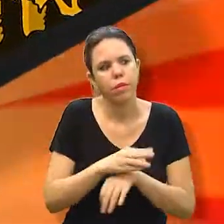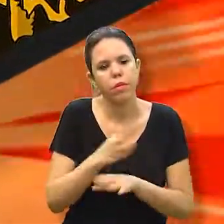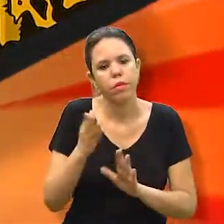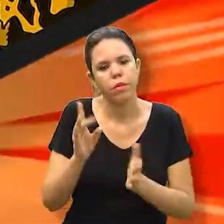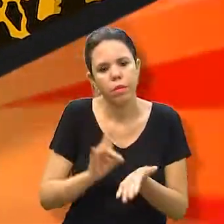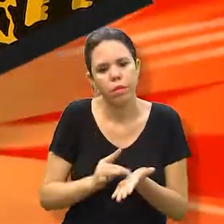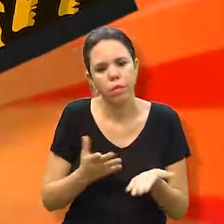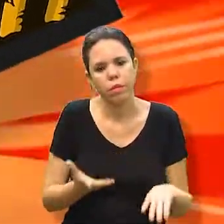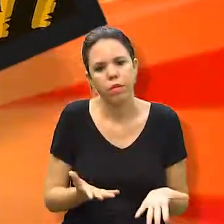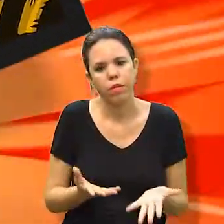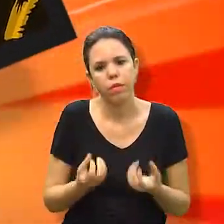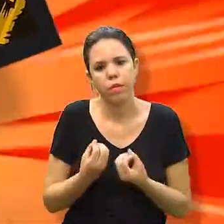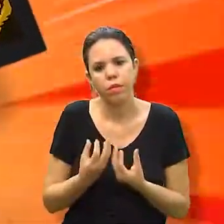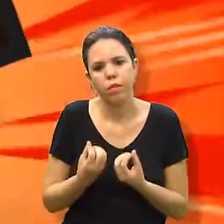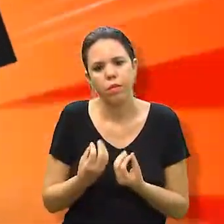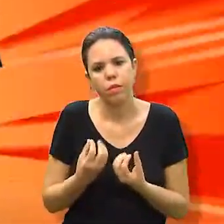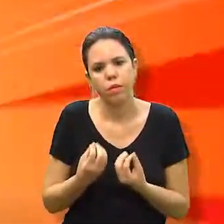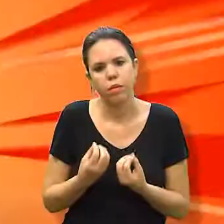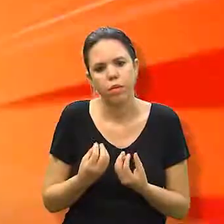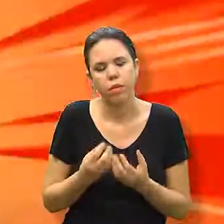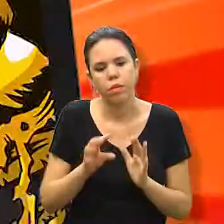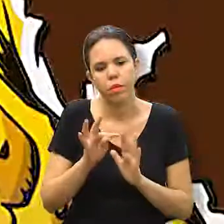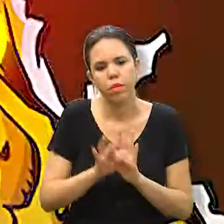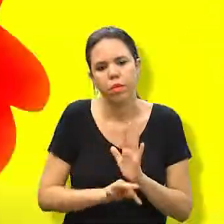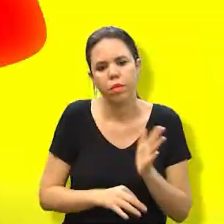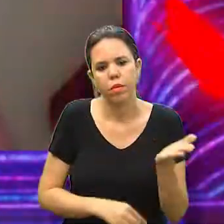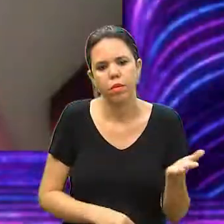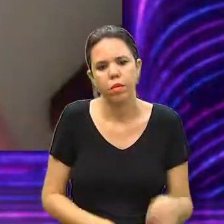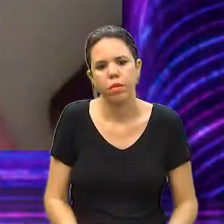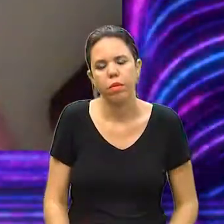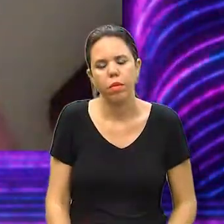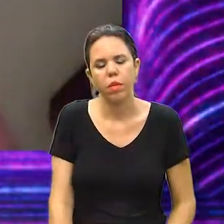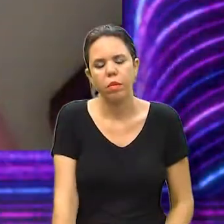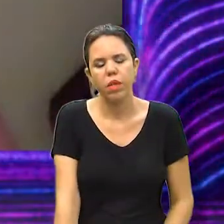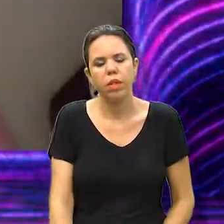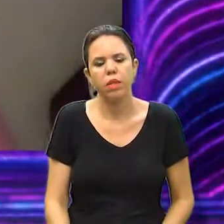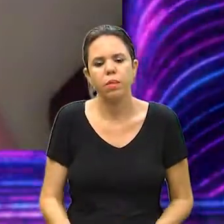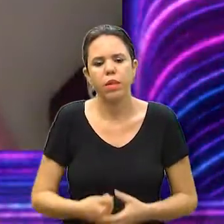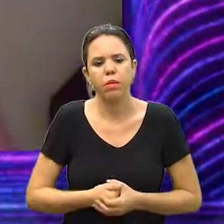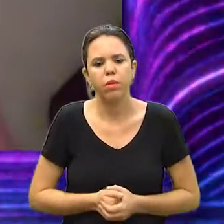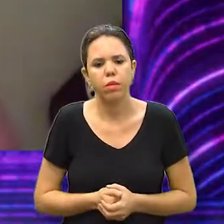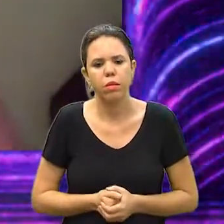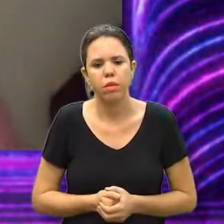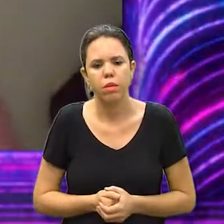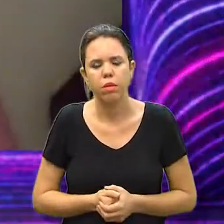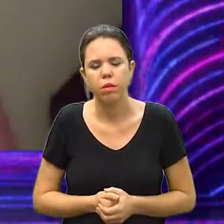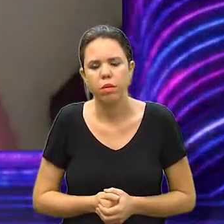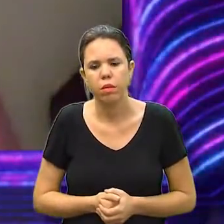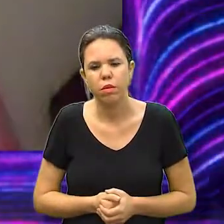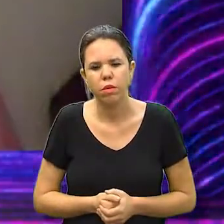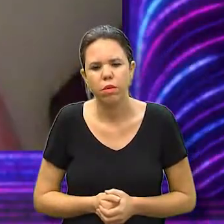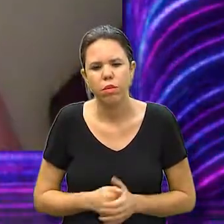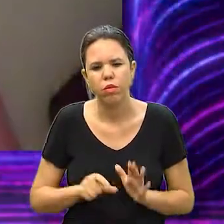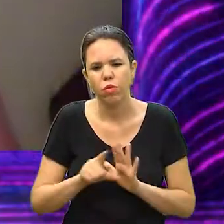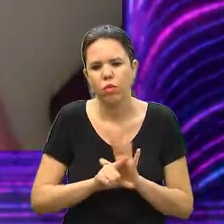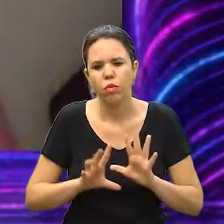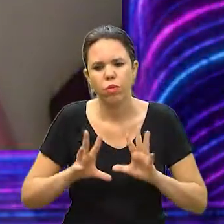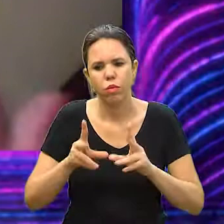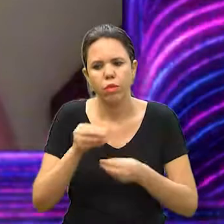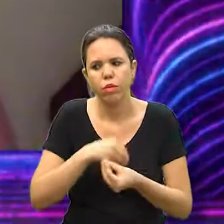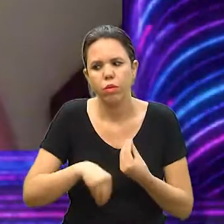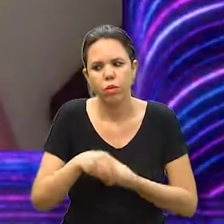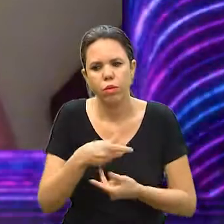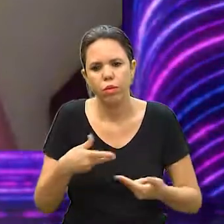a realidade com muitas informações em paratextos para cada conto, falando das produções literárias,